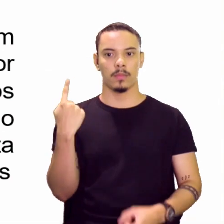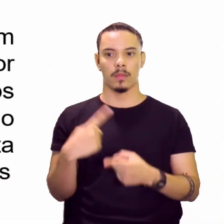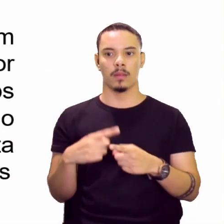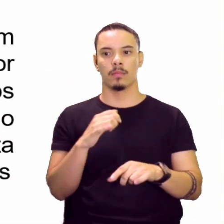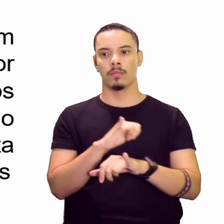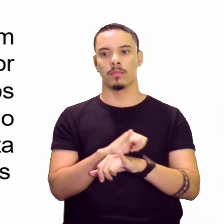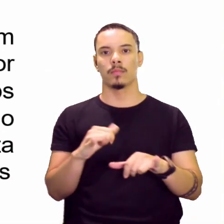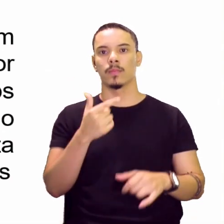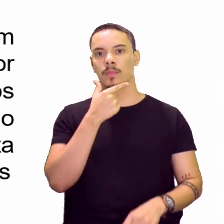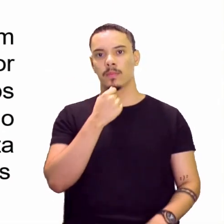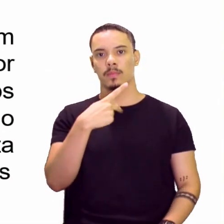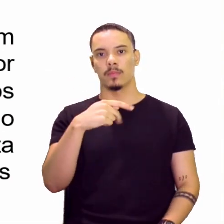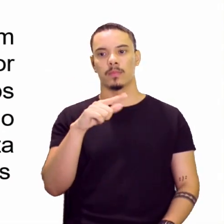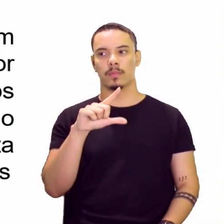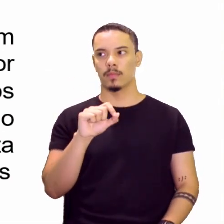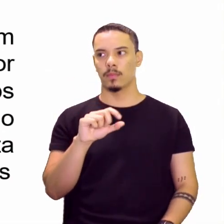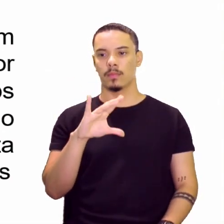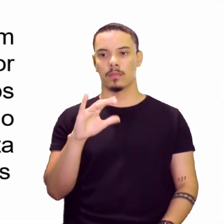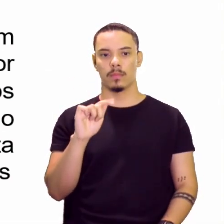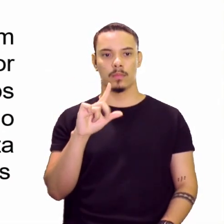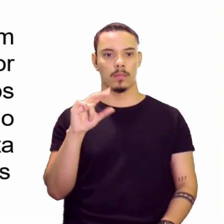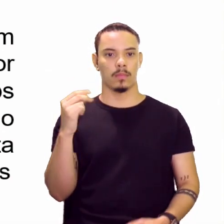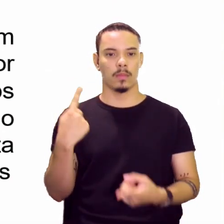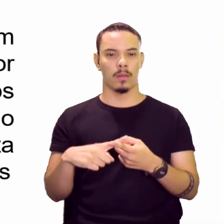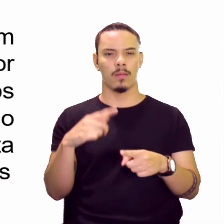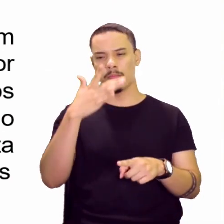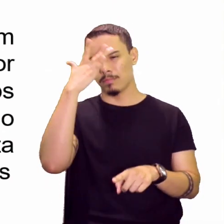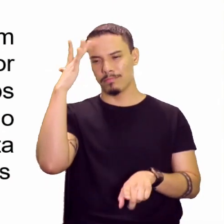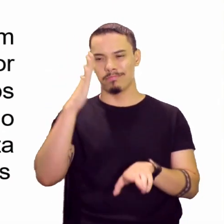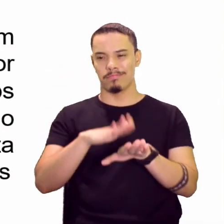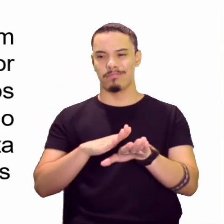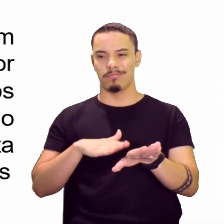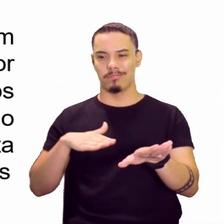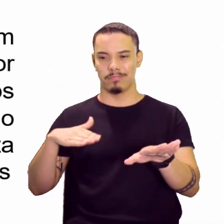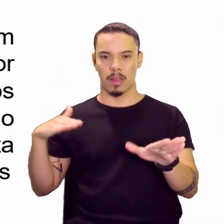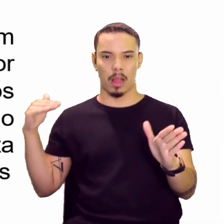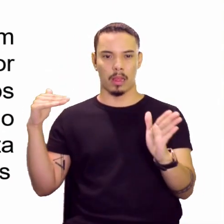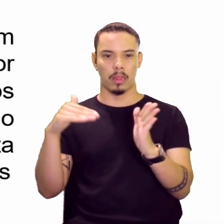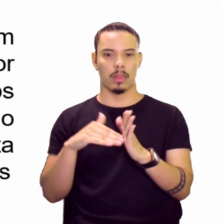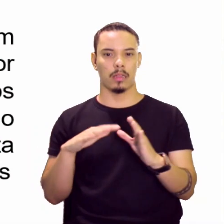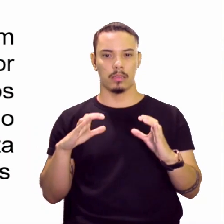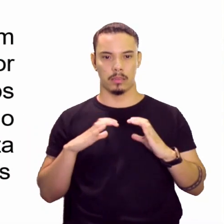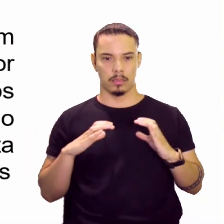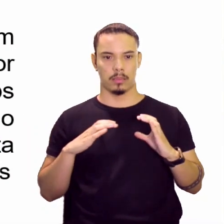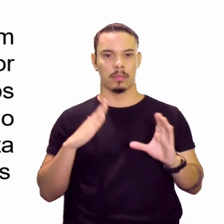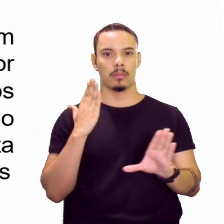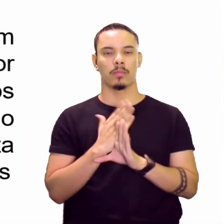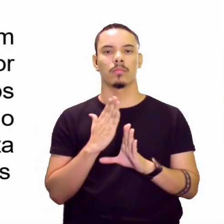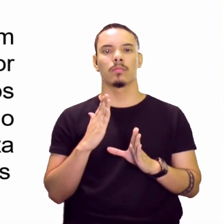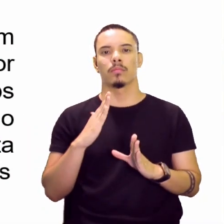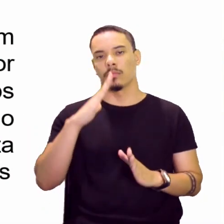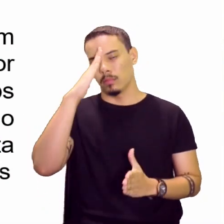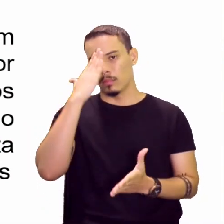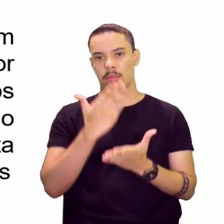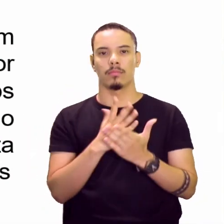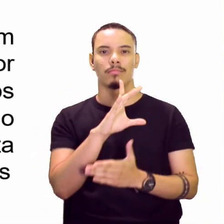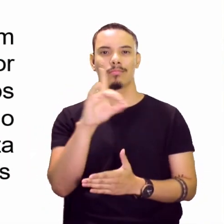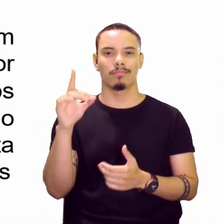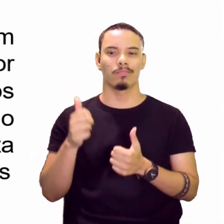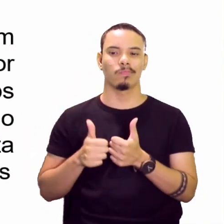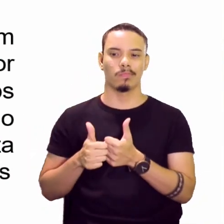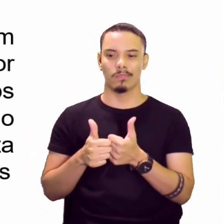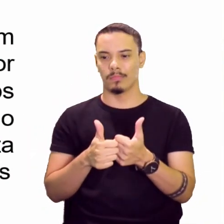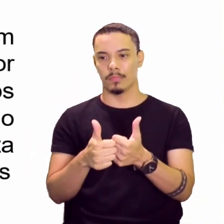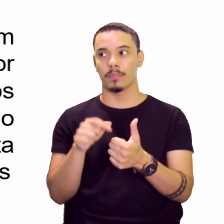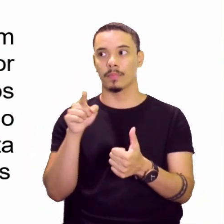Paulo Coelho pela famosa peregrinação de fiéis até a cidade de Santiago de Compostela. Esta é uma das